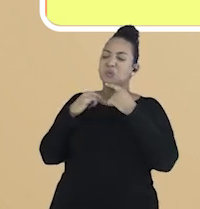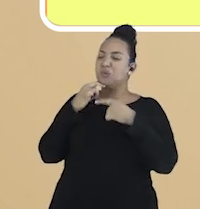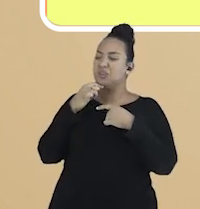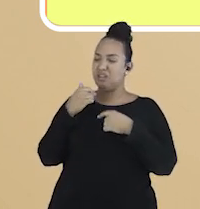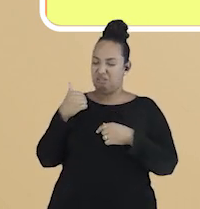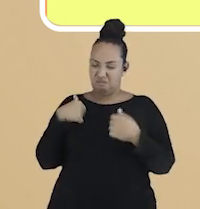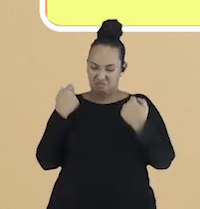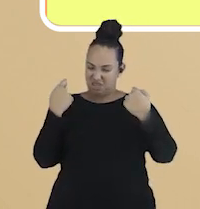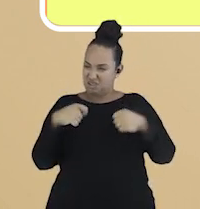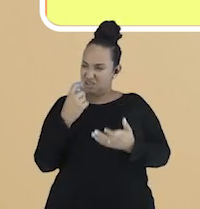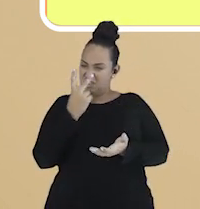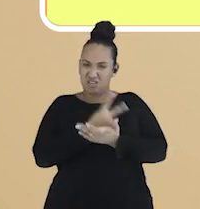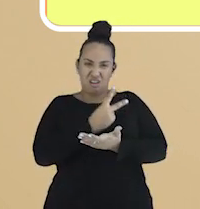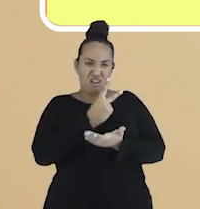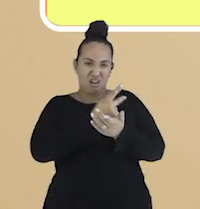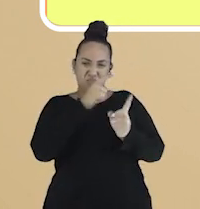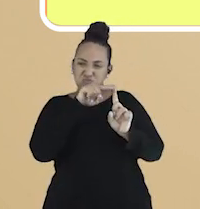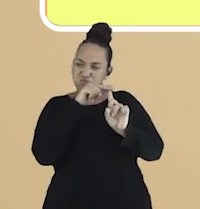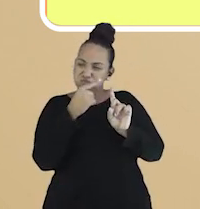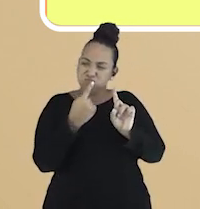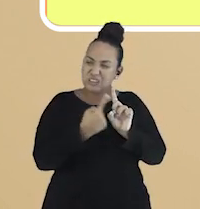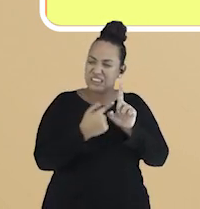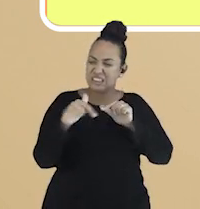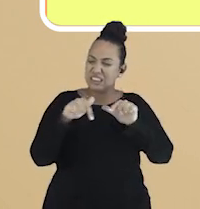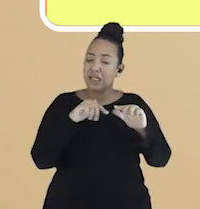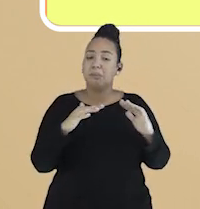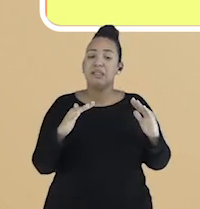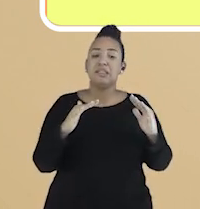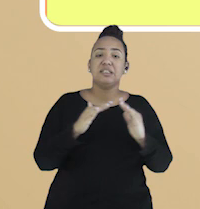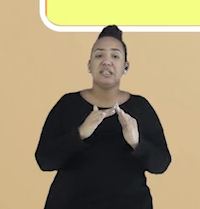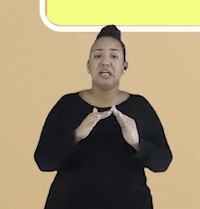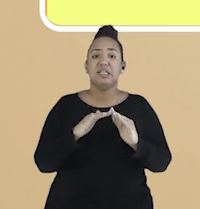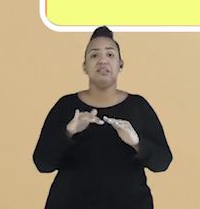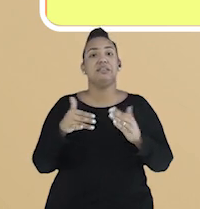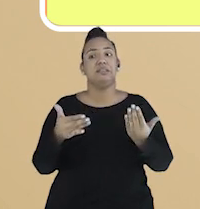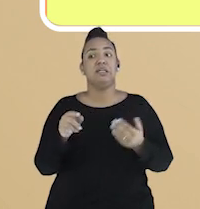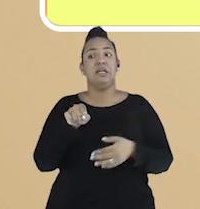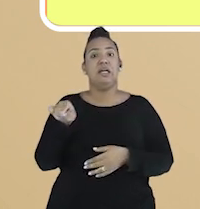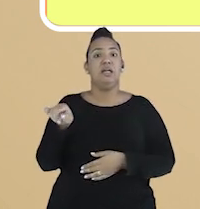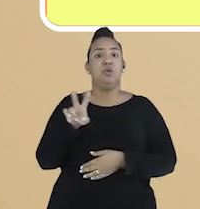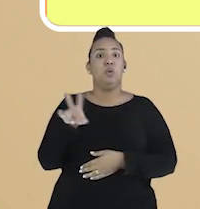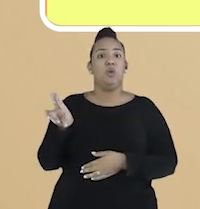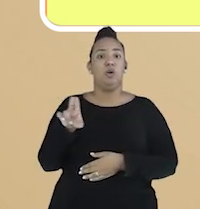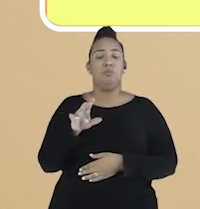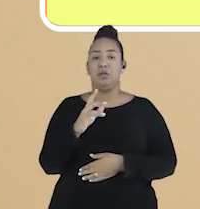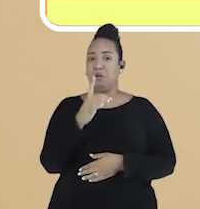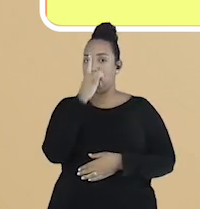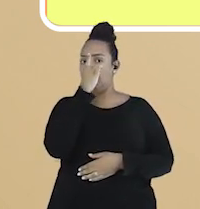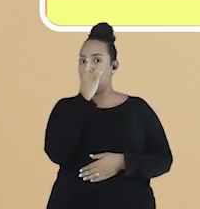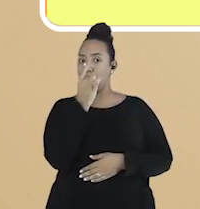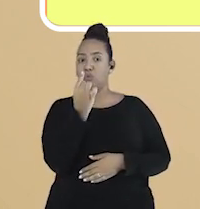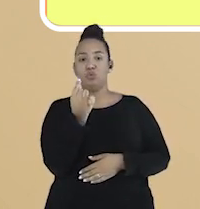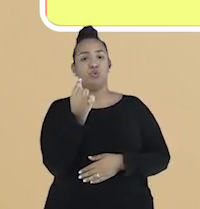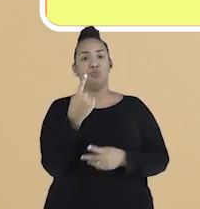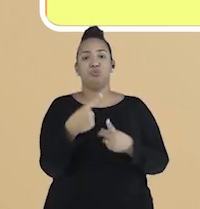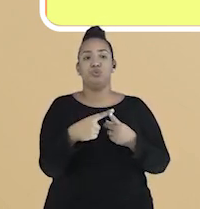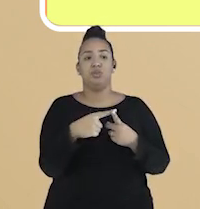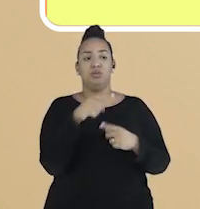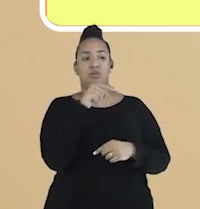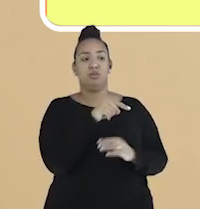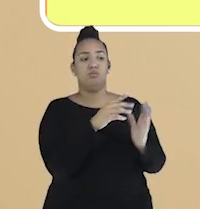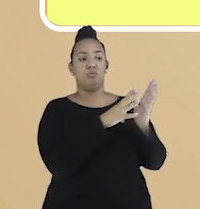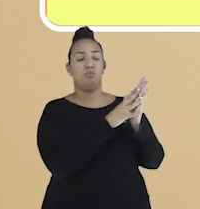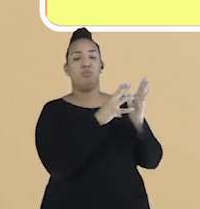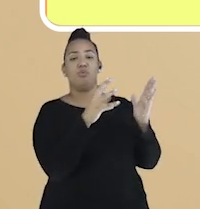de procriadoras e empregadas eram chamadas de bruxas, pois fugiam do modelo imposto até